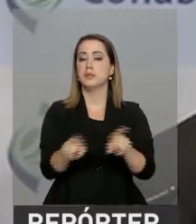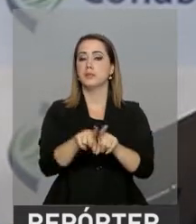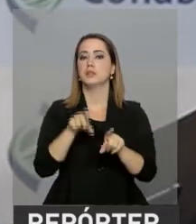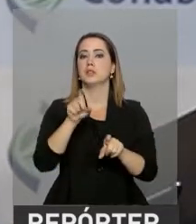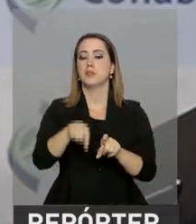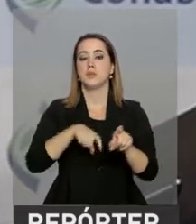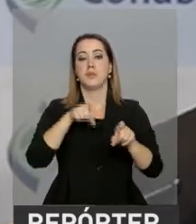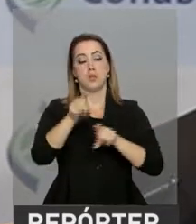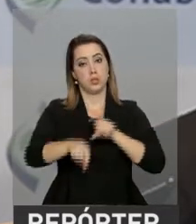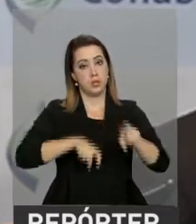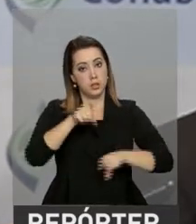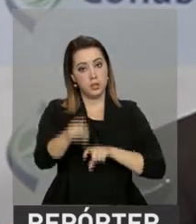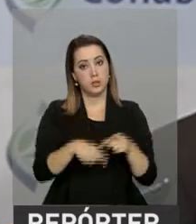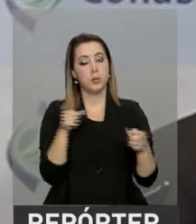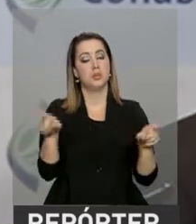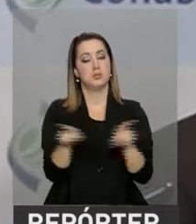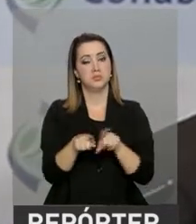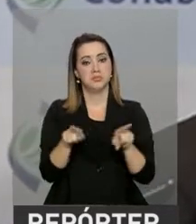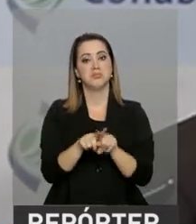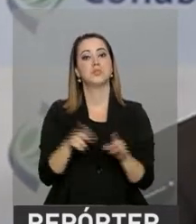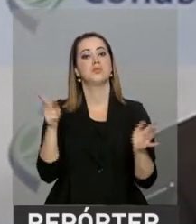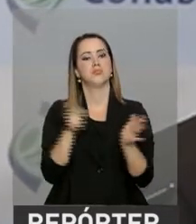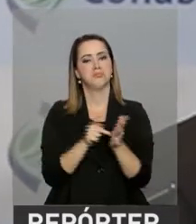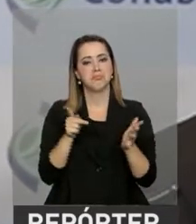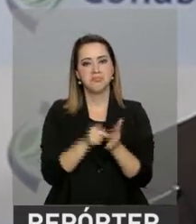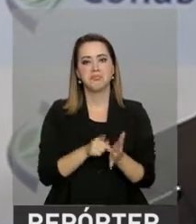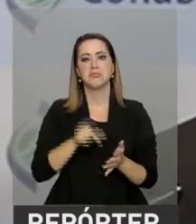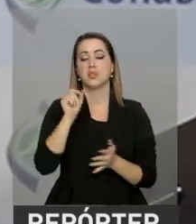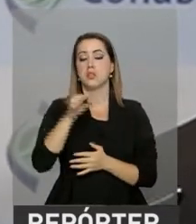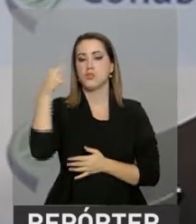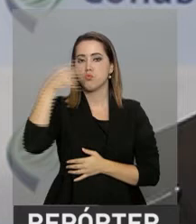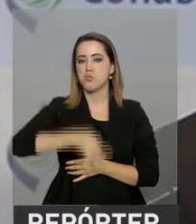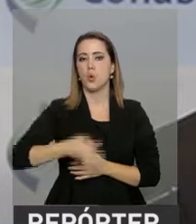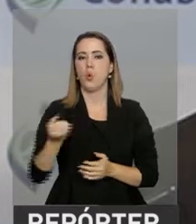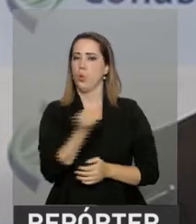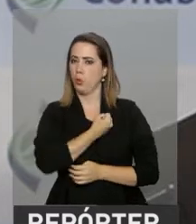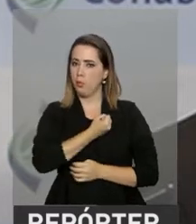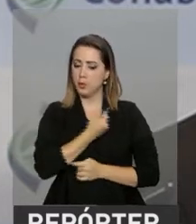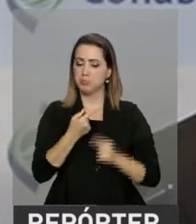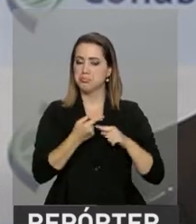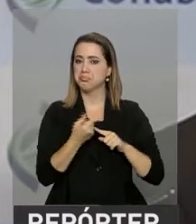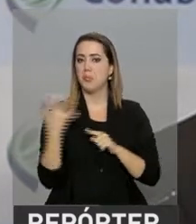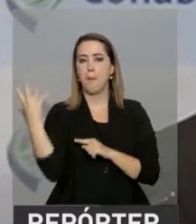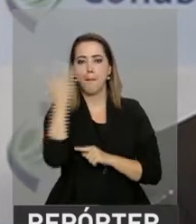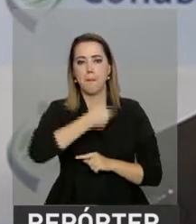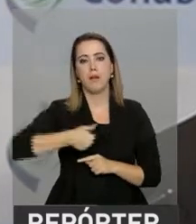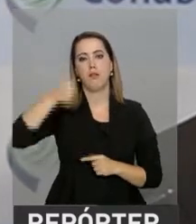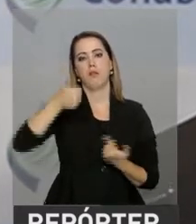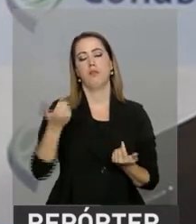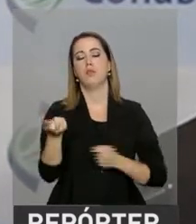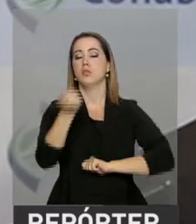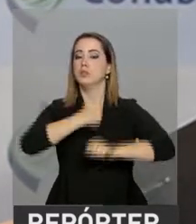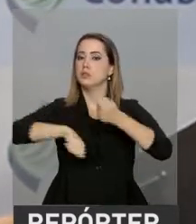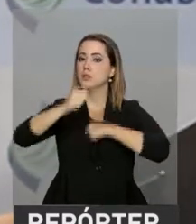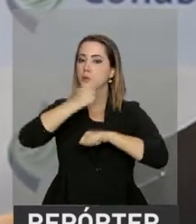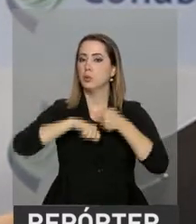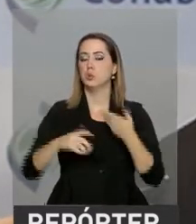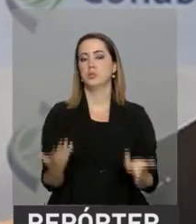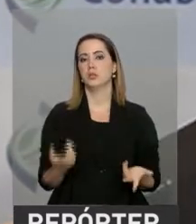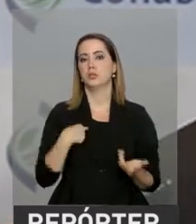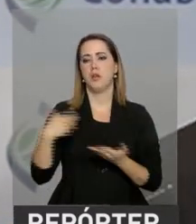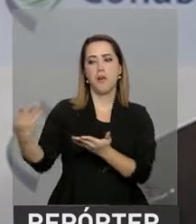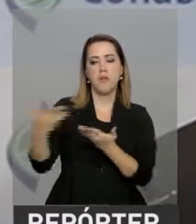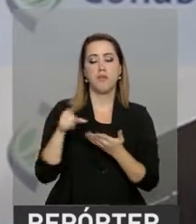agrícola assim por diante obviamente o número extraordinário do ponto de vista é da recuperação da economia vindo exatamente